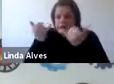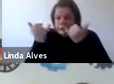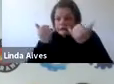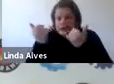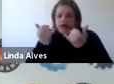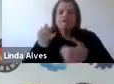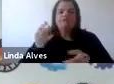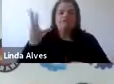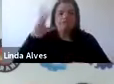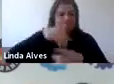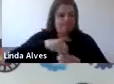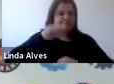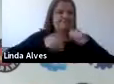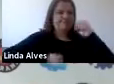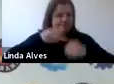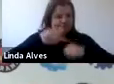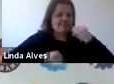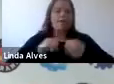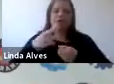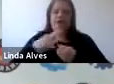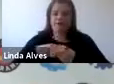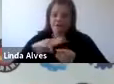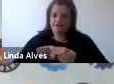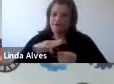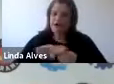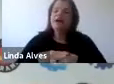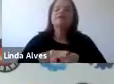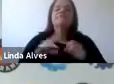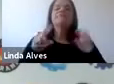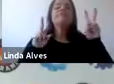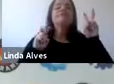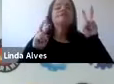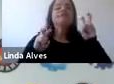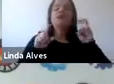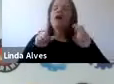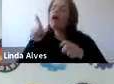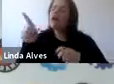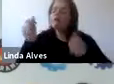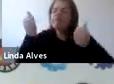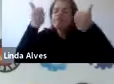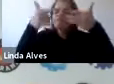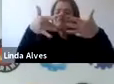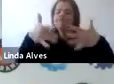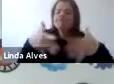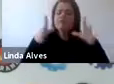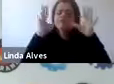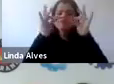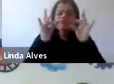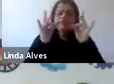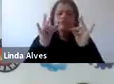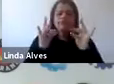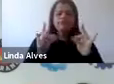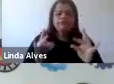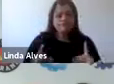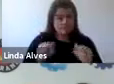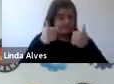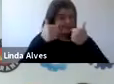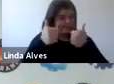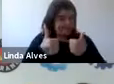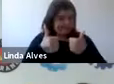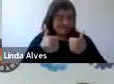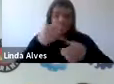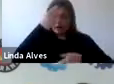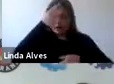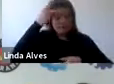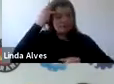da Volkswagen sobre o assunto, mas ele vai estar aqui hoje explicando para todos e para os trabalhadores da Volkswagen como é que está